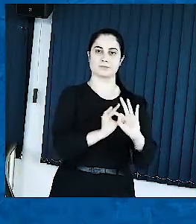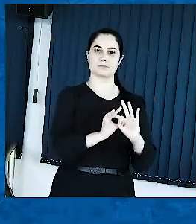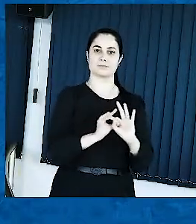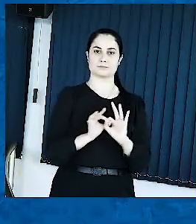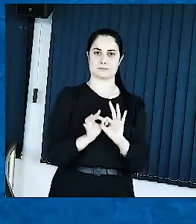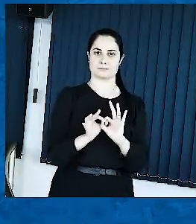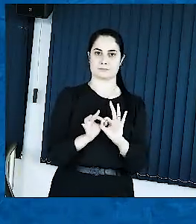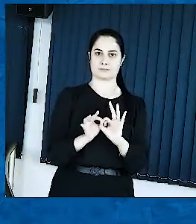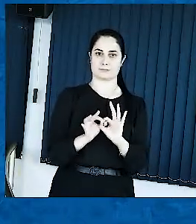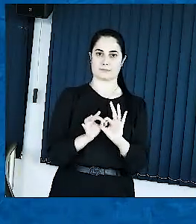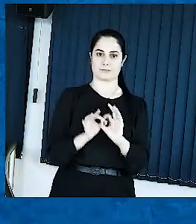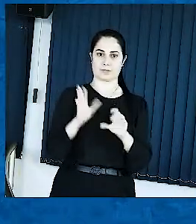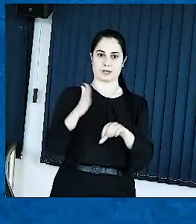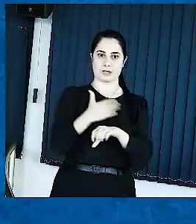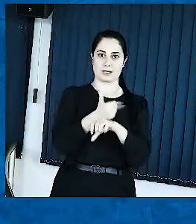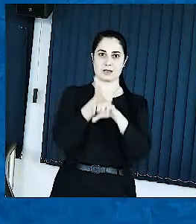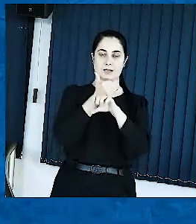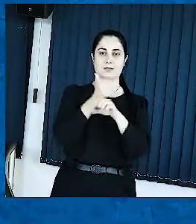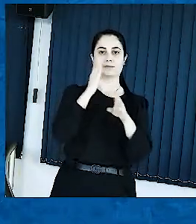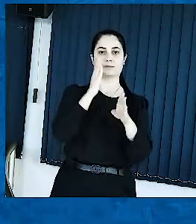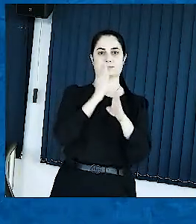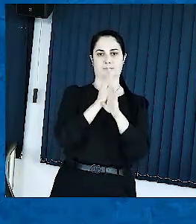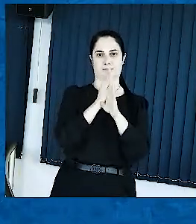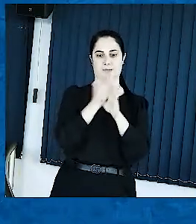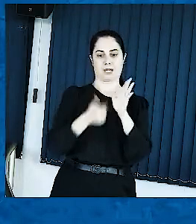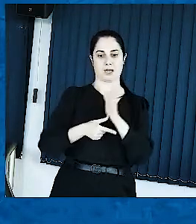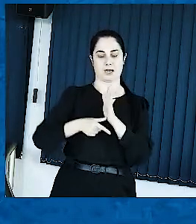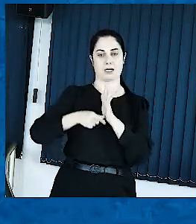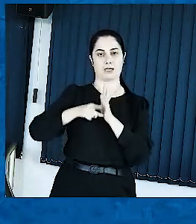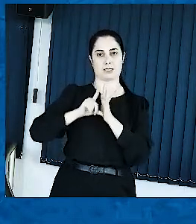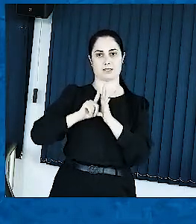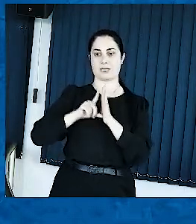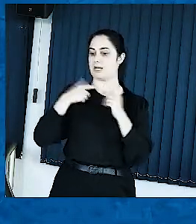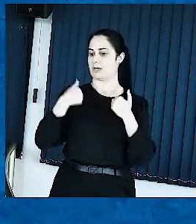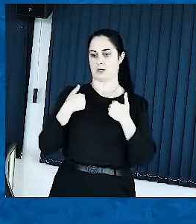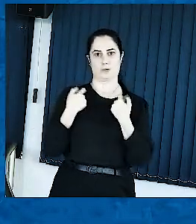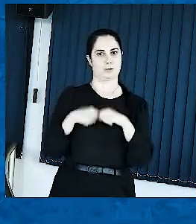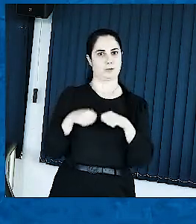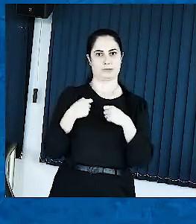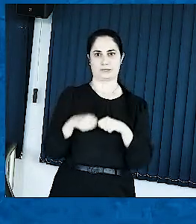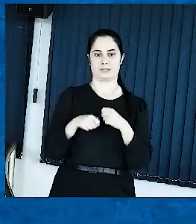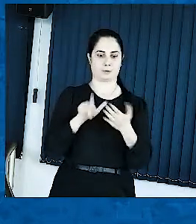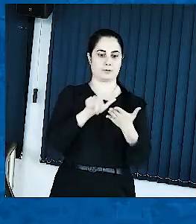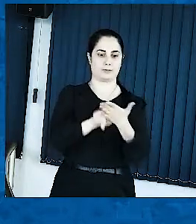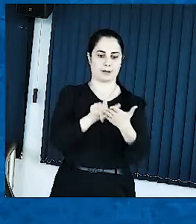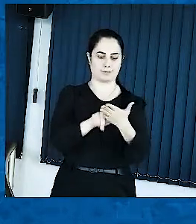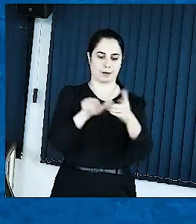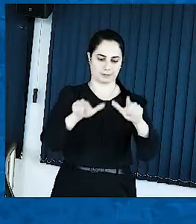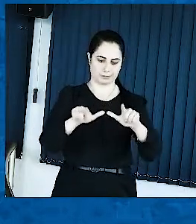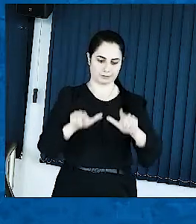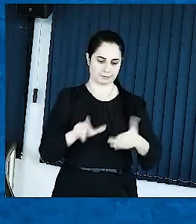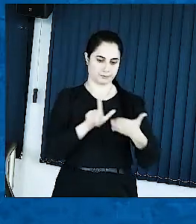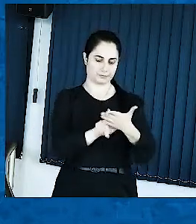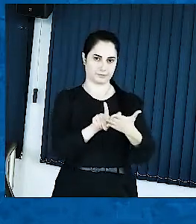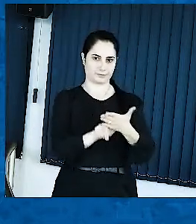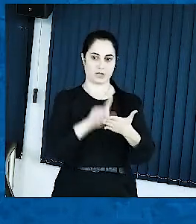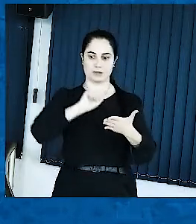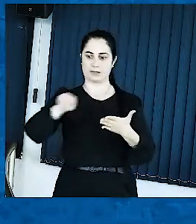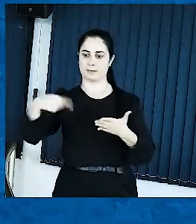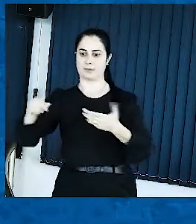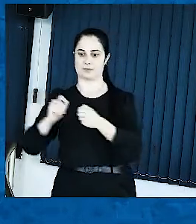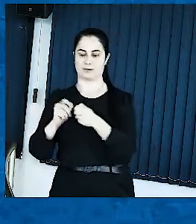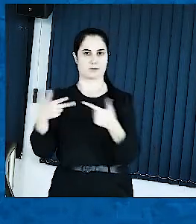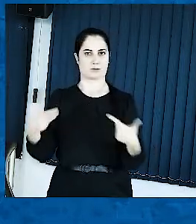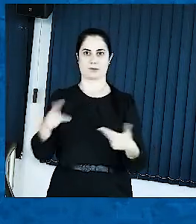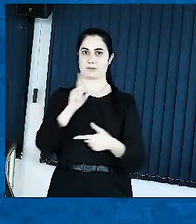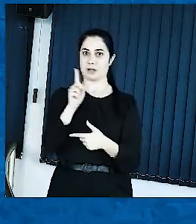Intervenção. Início do cuidado antes do diagnóstico. Gente, eu não preciso de diagnóstico fechado para intervir,